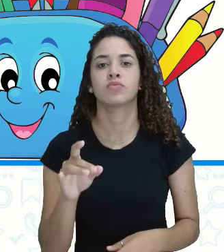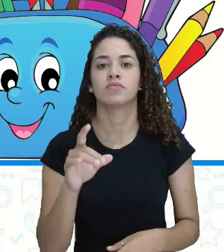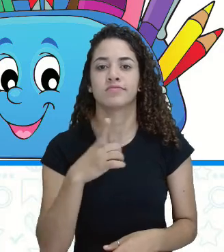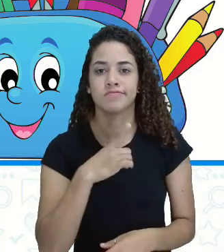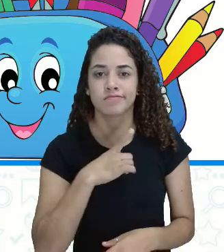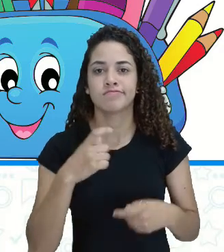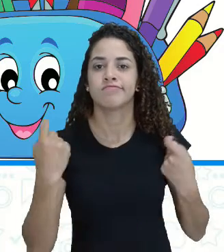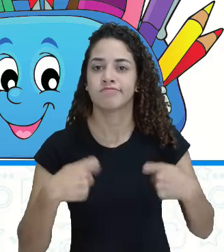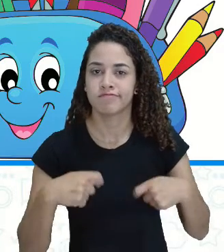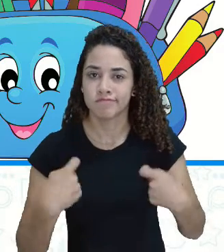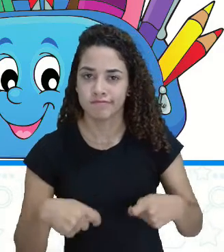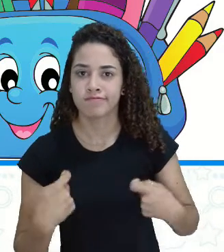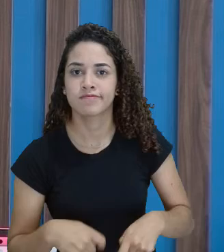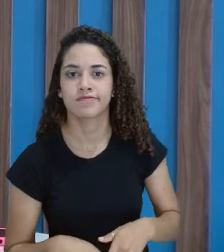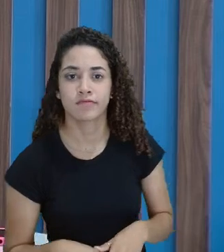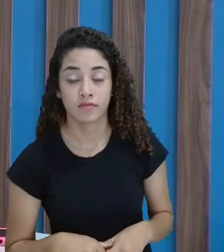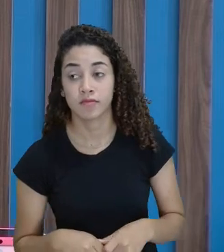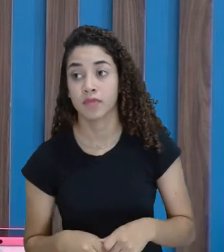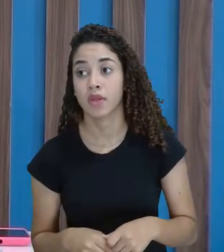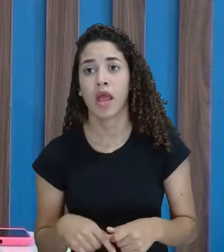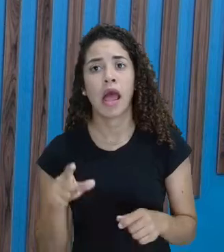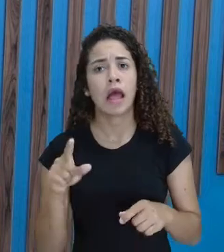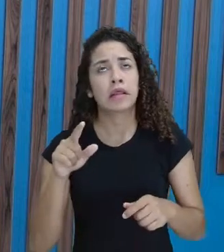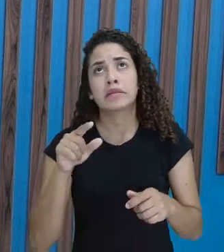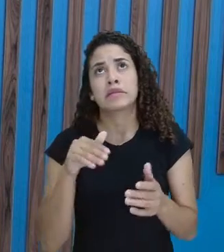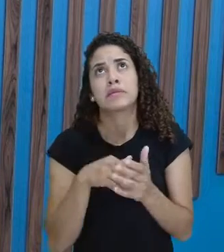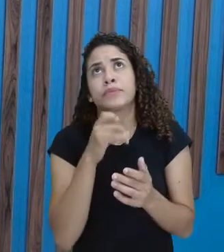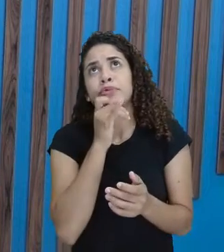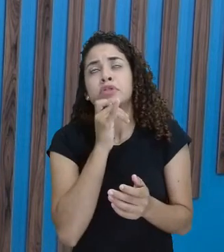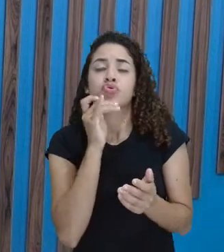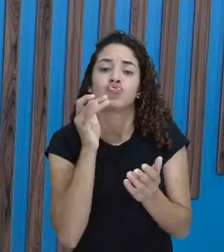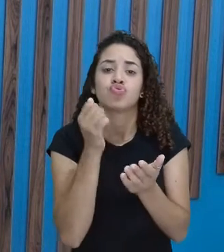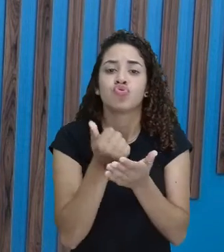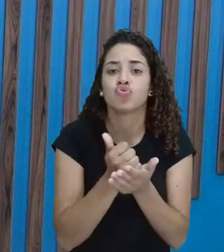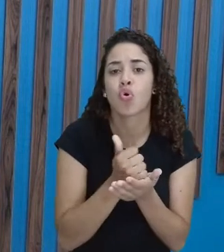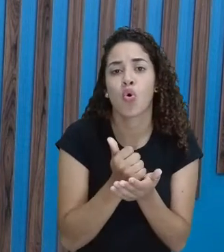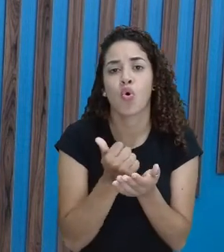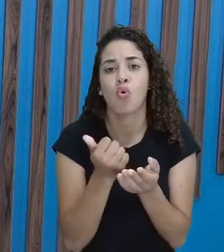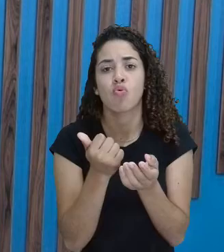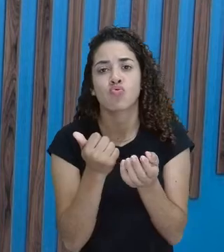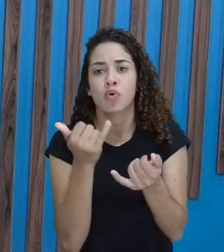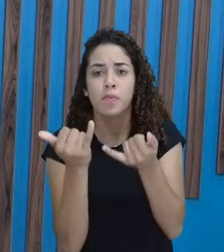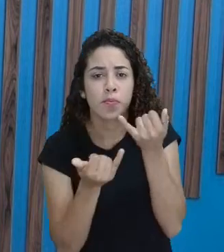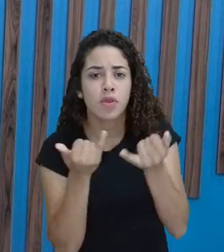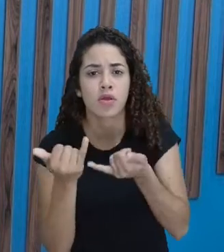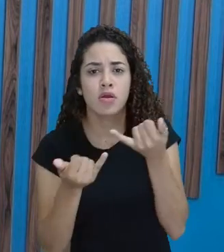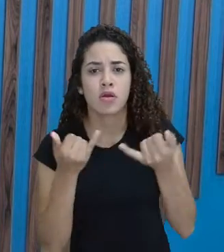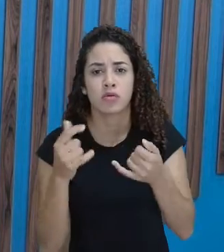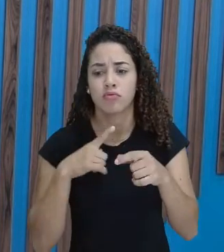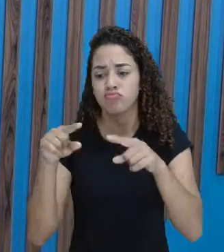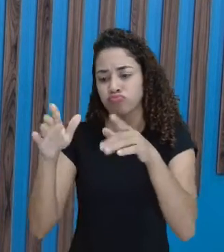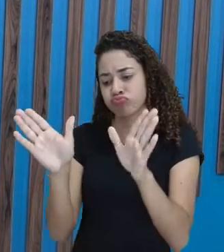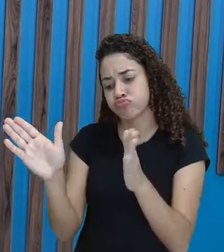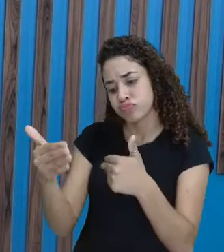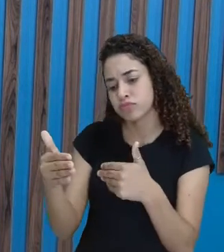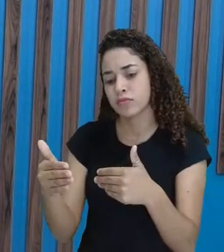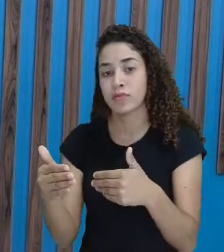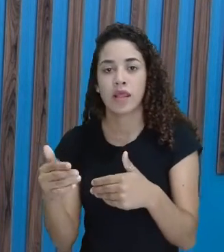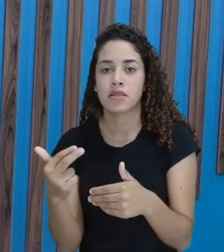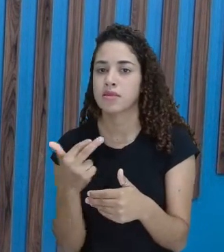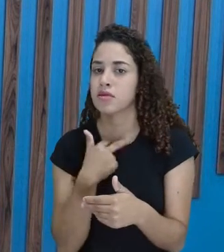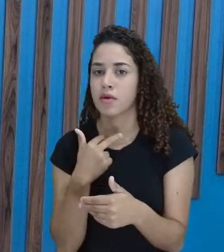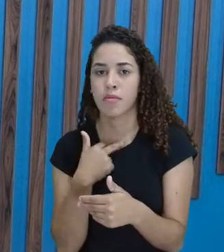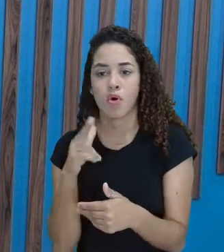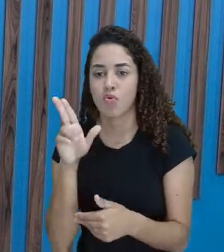individualizado, não era isso, professora Kátia? Isso mesmo. Até os joguinhos que eram jogos comuns na escola, que estava lá a caixa de jogo, passou a não